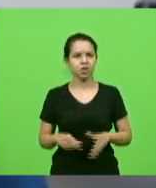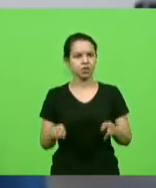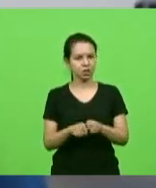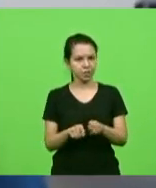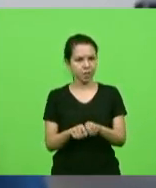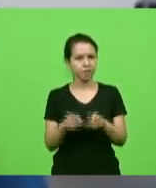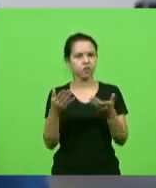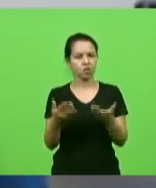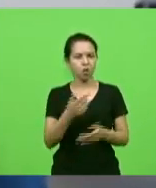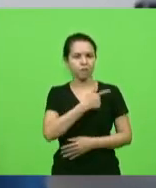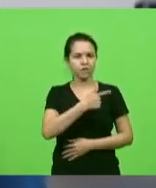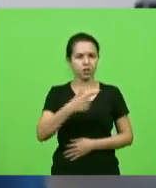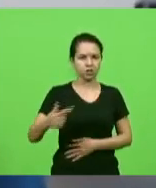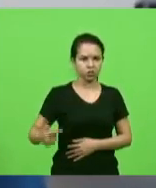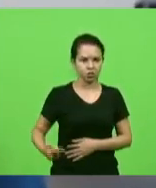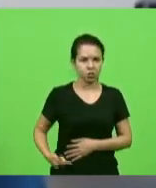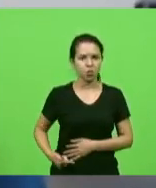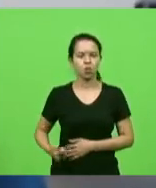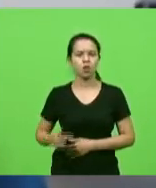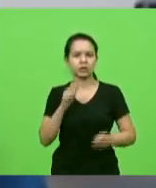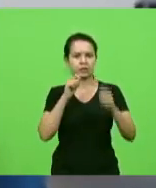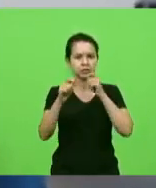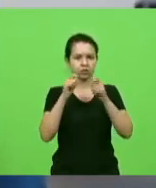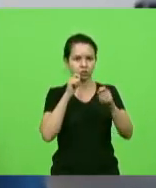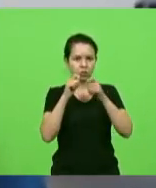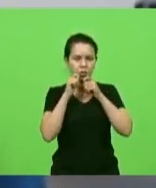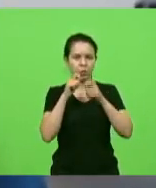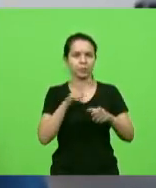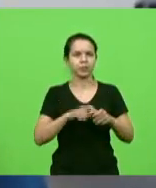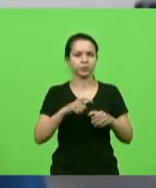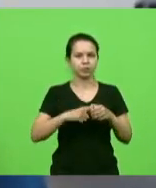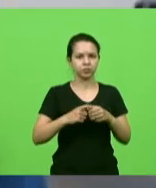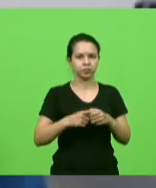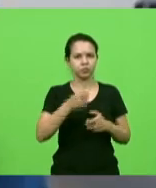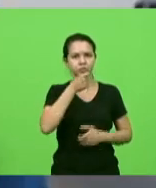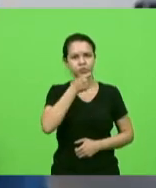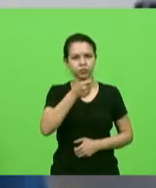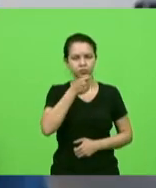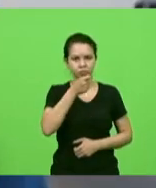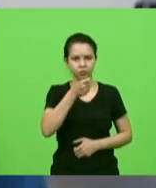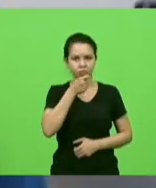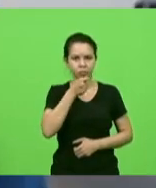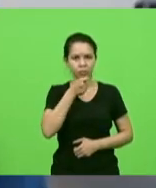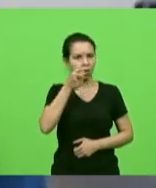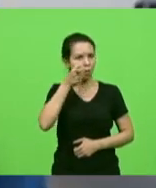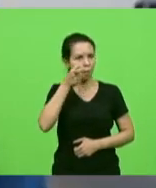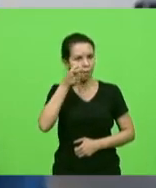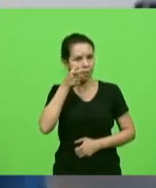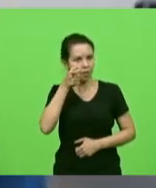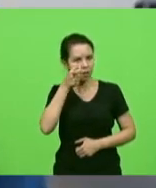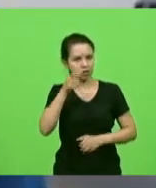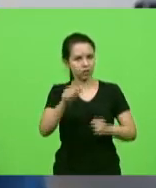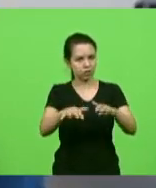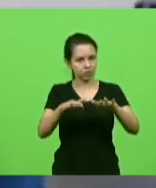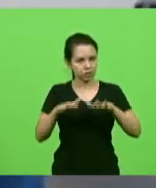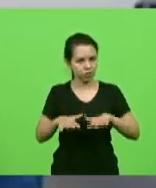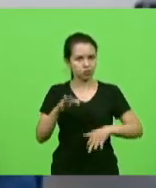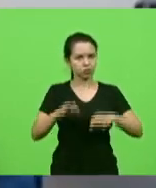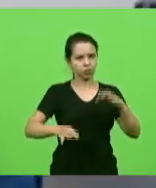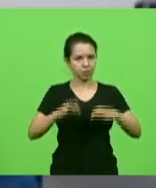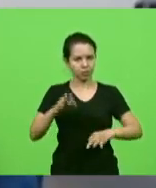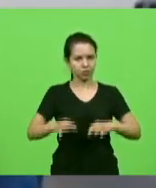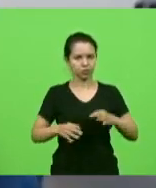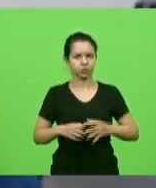esse é o governador senhores assessores senhor dos membros da Imprensa senhoras e senhores que acompanha a sessão de julgamento